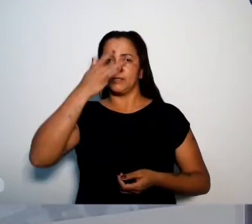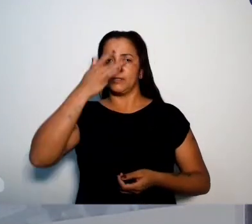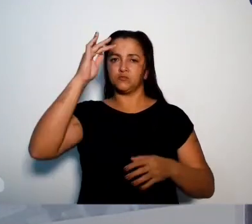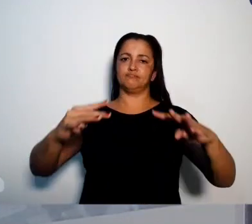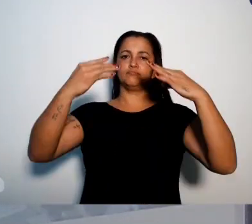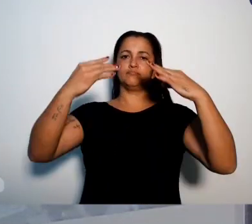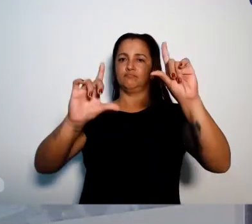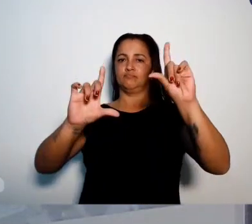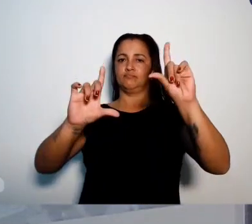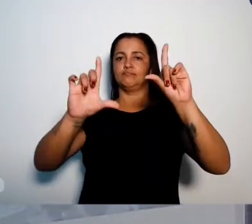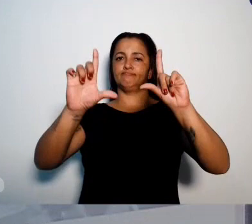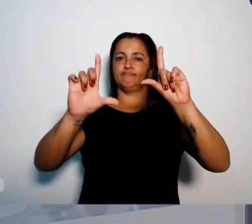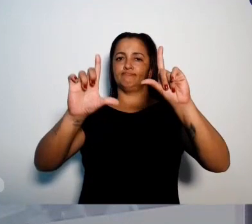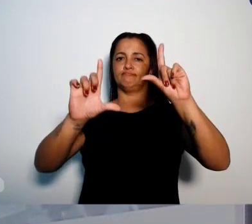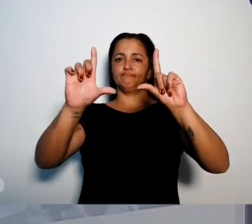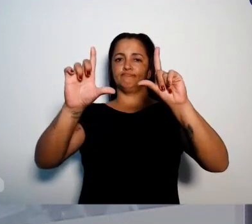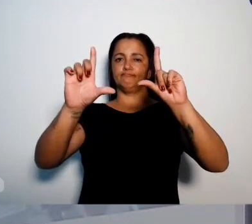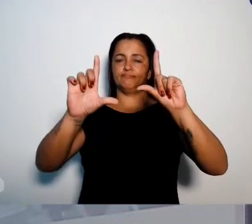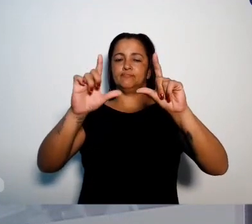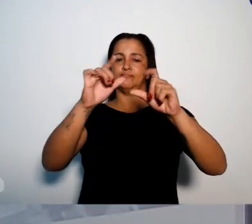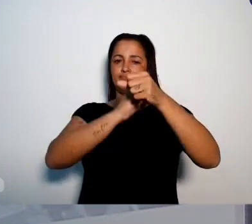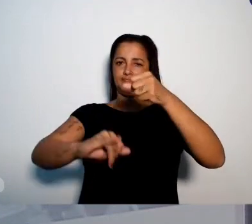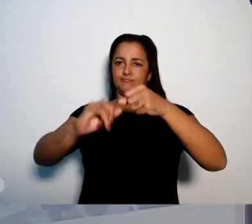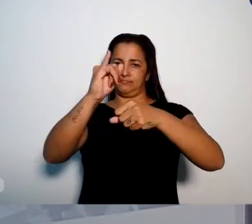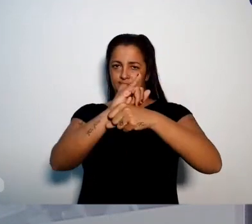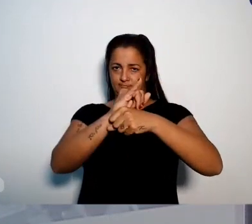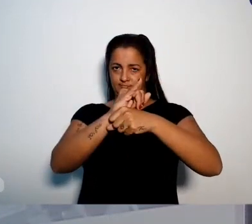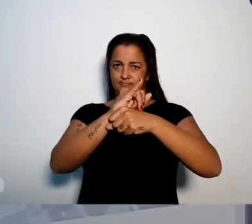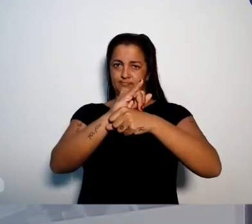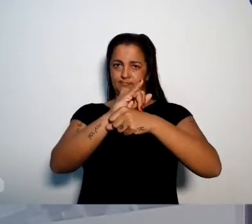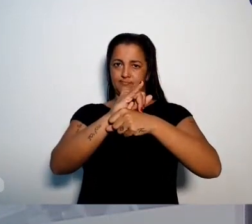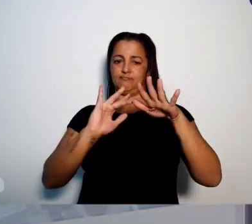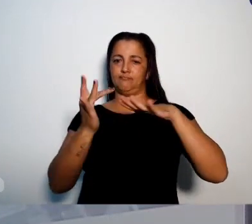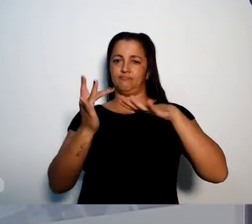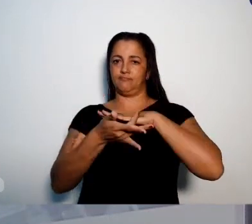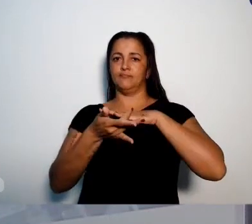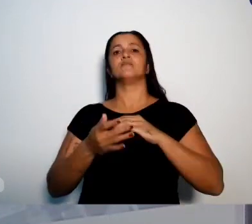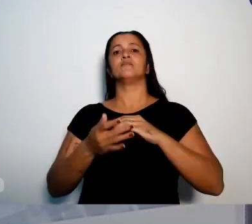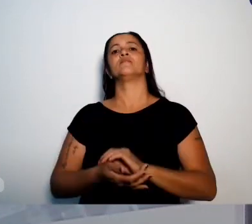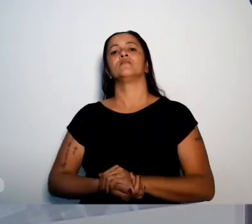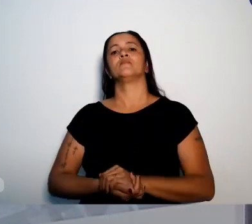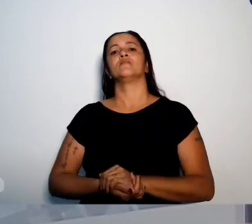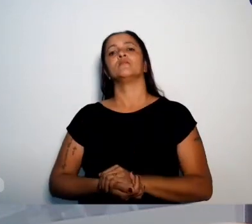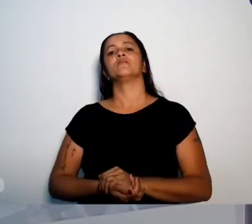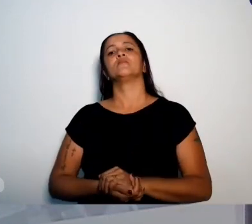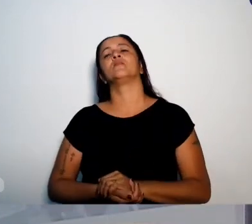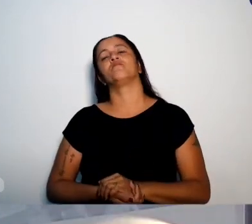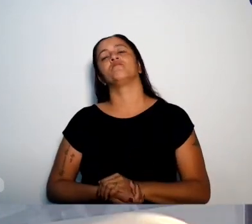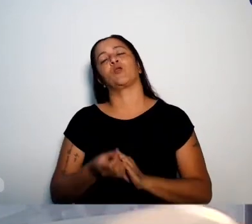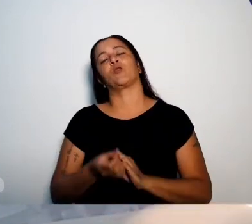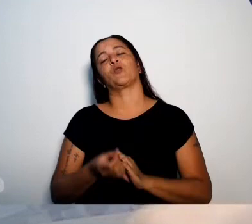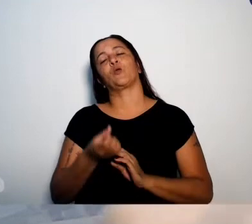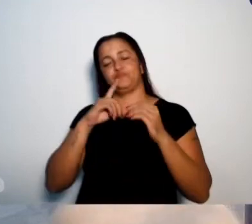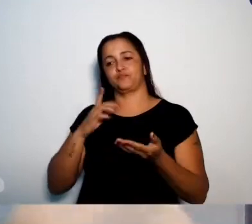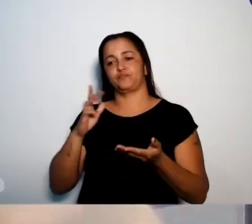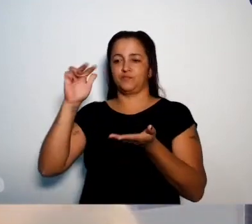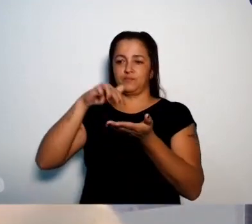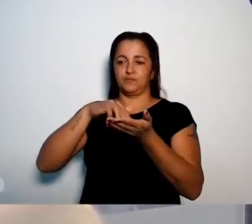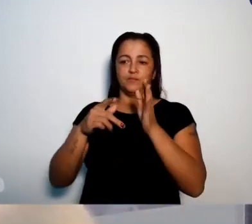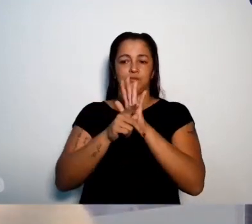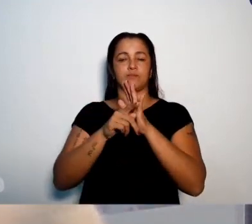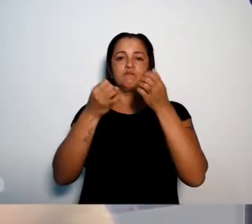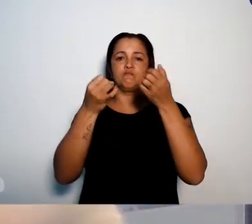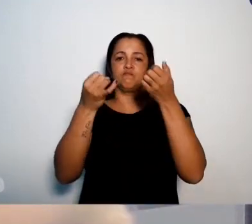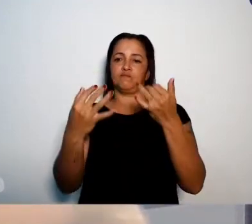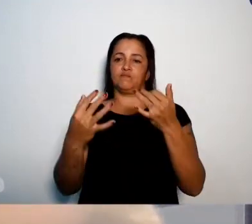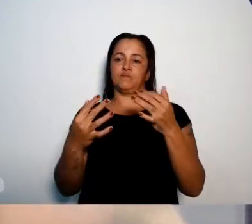aos internautas, meu boa noite. Venho à tribuna para falar de alguns assuntos. E